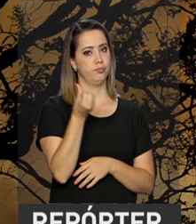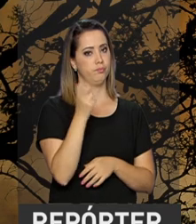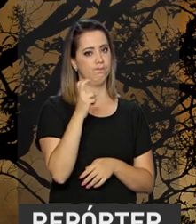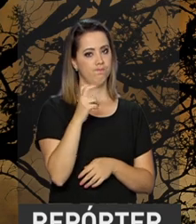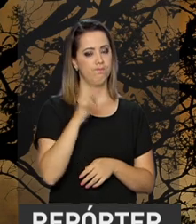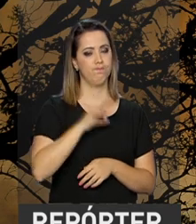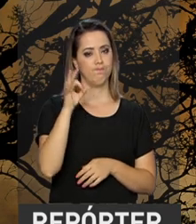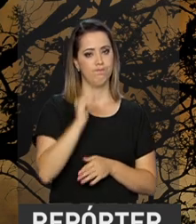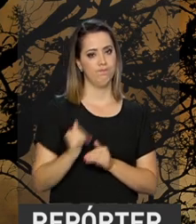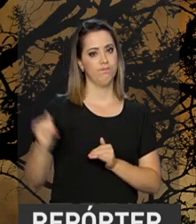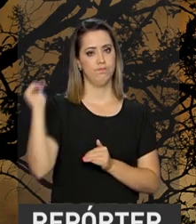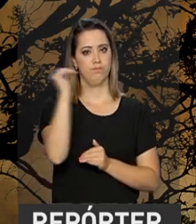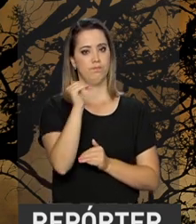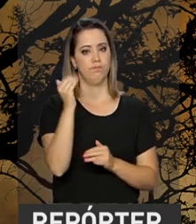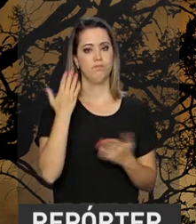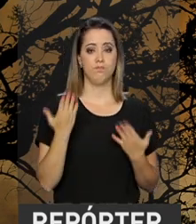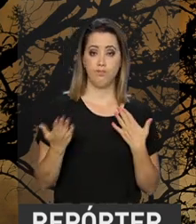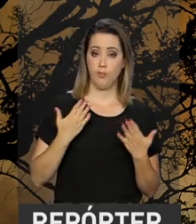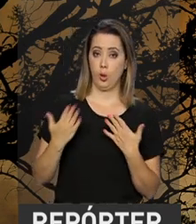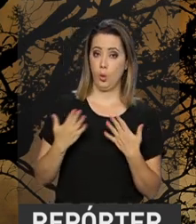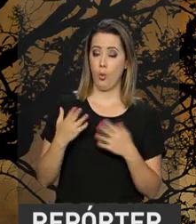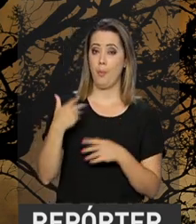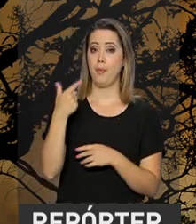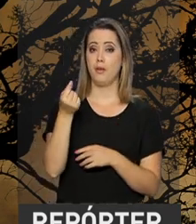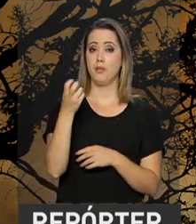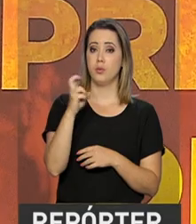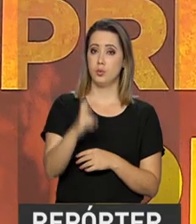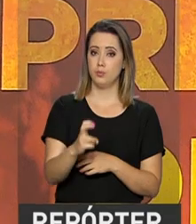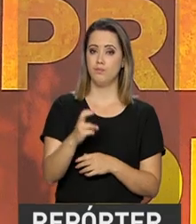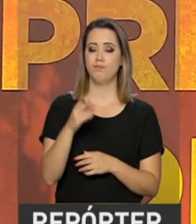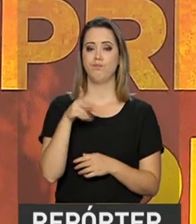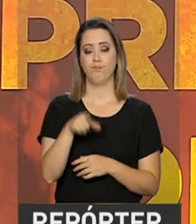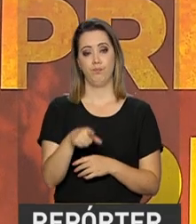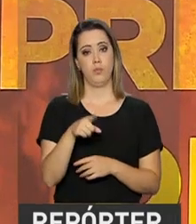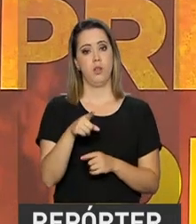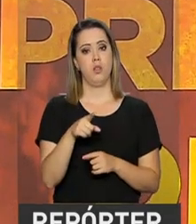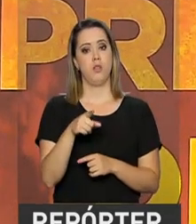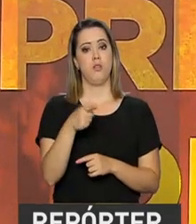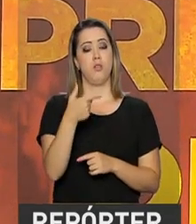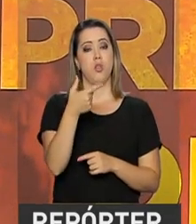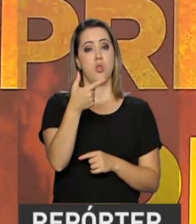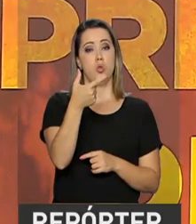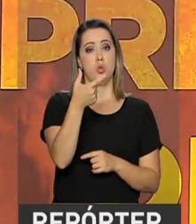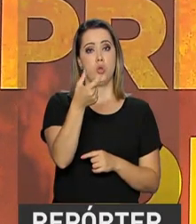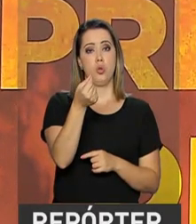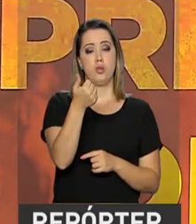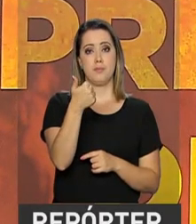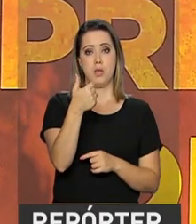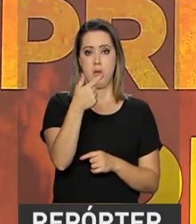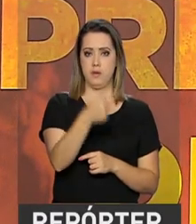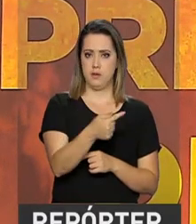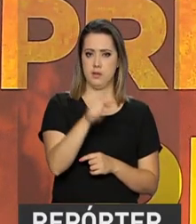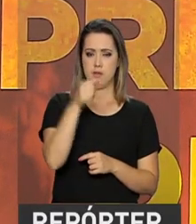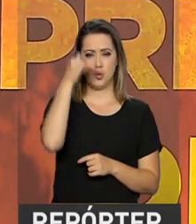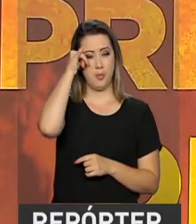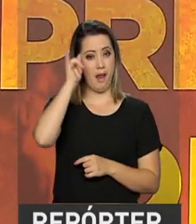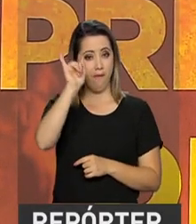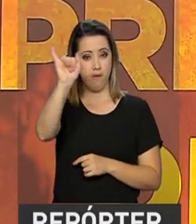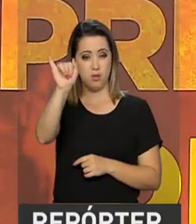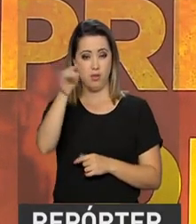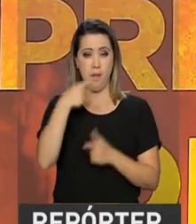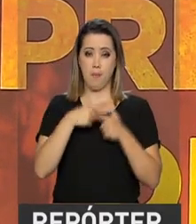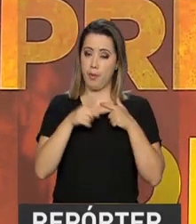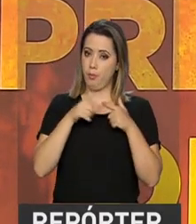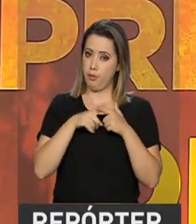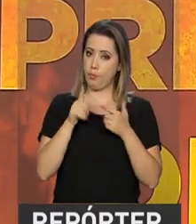de 65% em relação a 2015 em 2017 para evitar mais estragos por